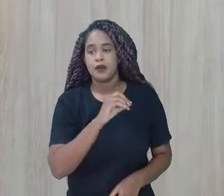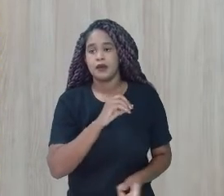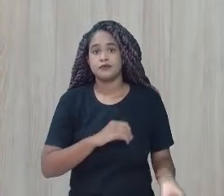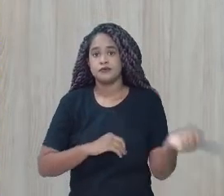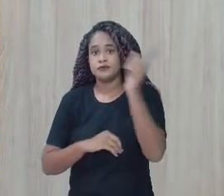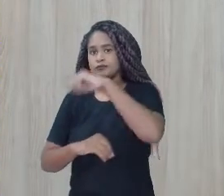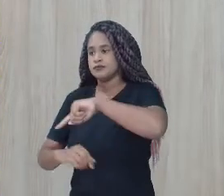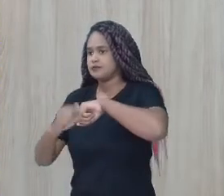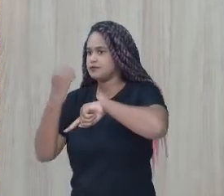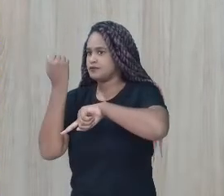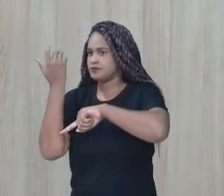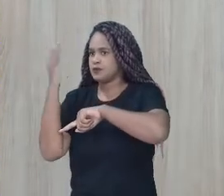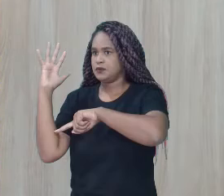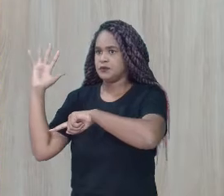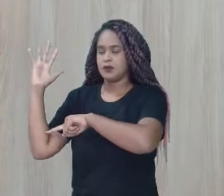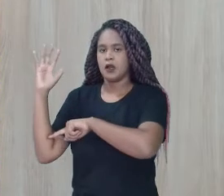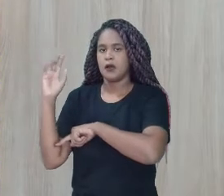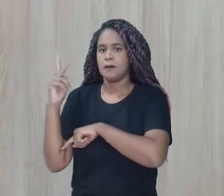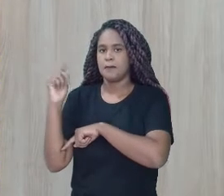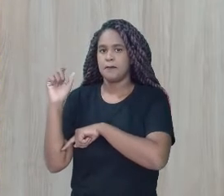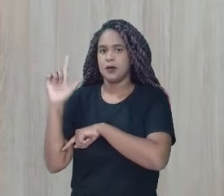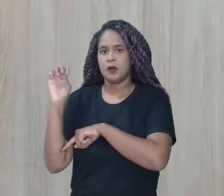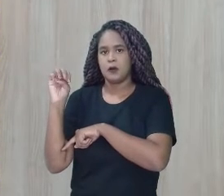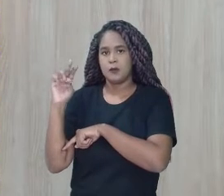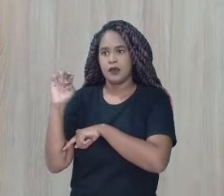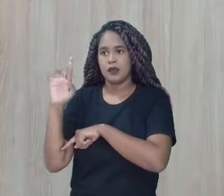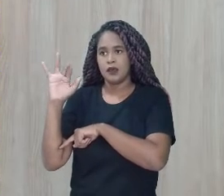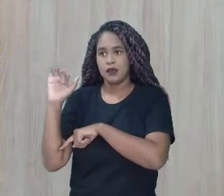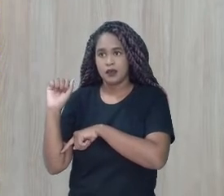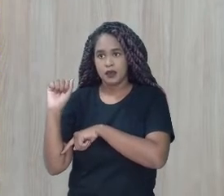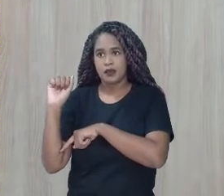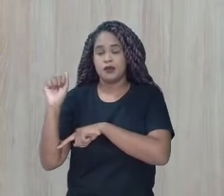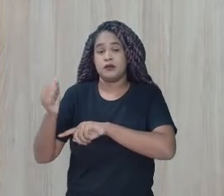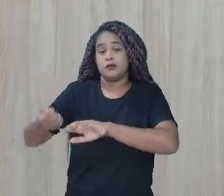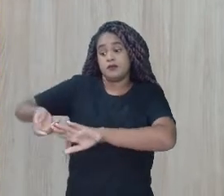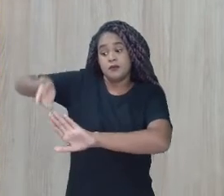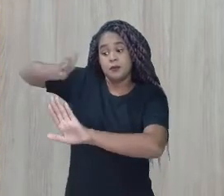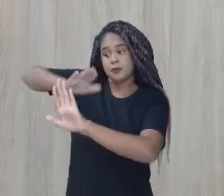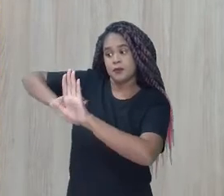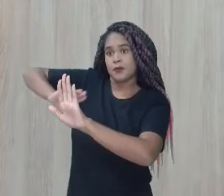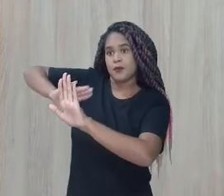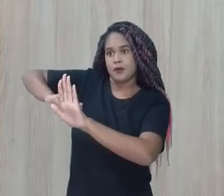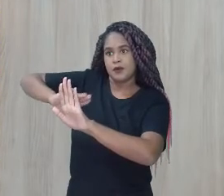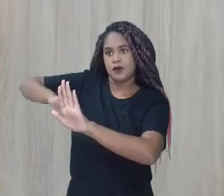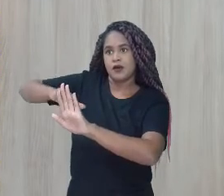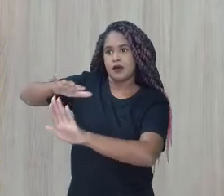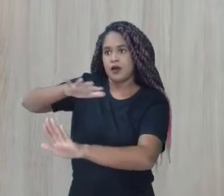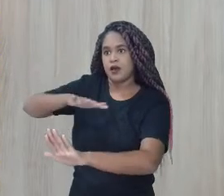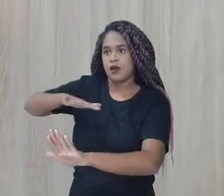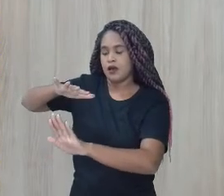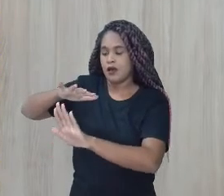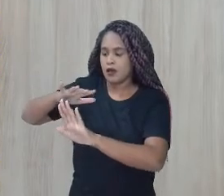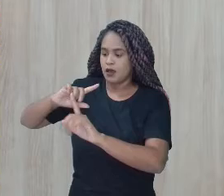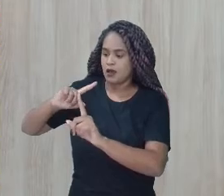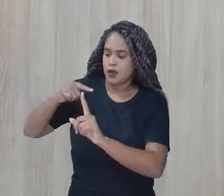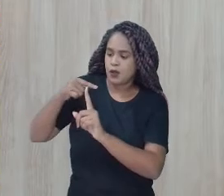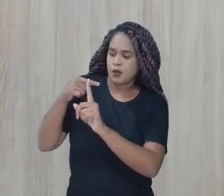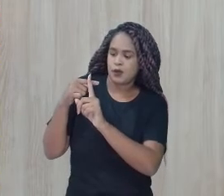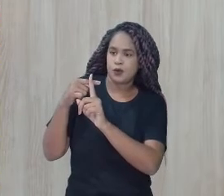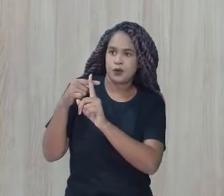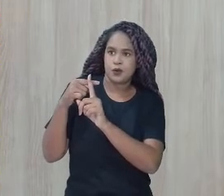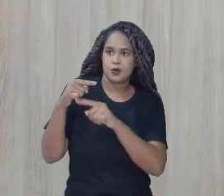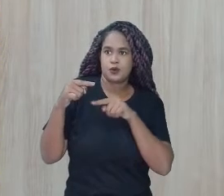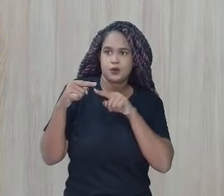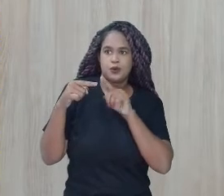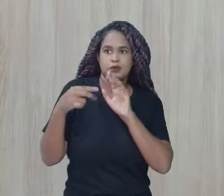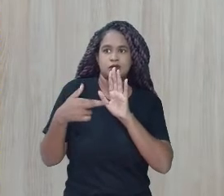né? Vez ou outra aqui aparece uma palmeira. A imagem de fundo aqui a gente tem, ó, a cruz representando